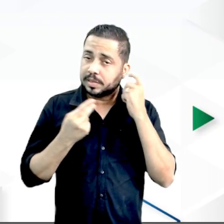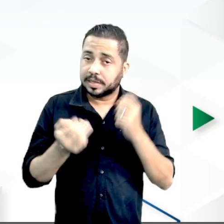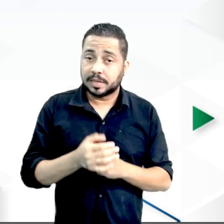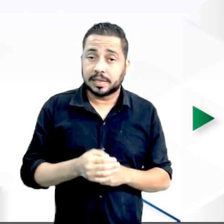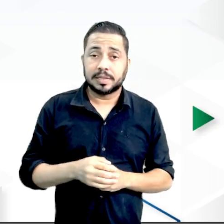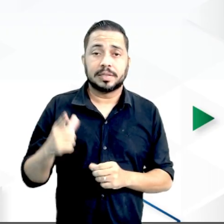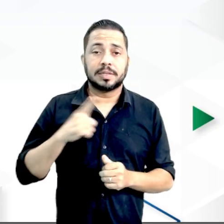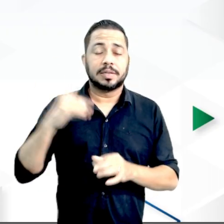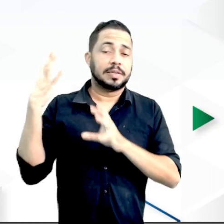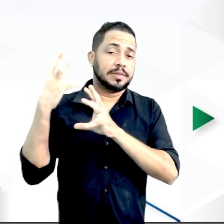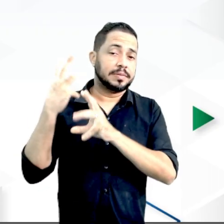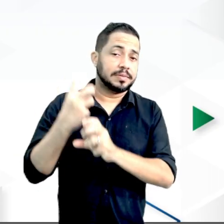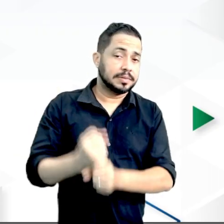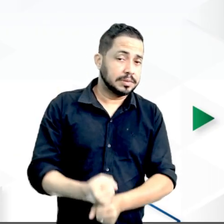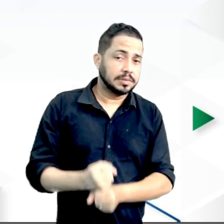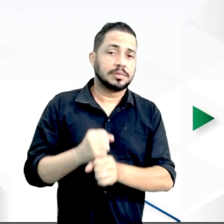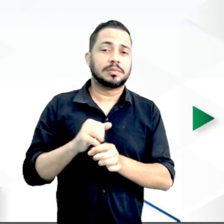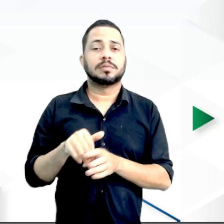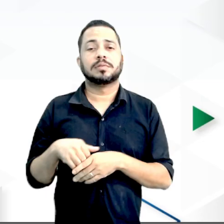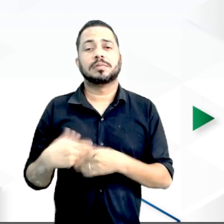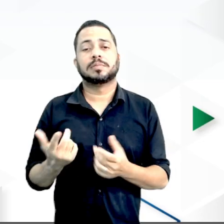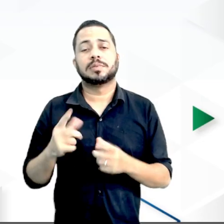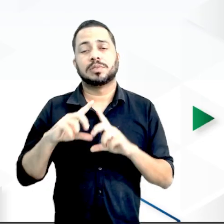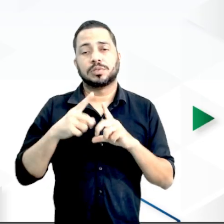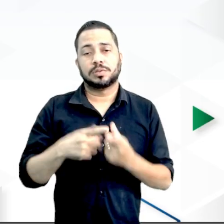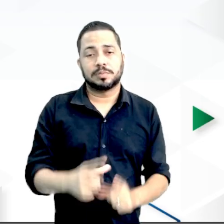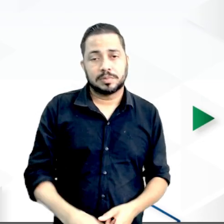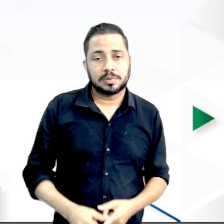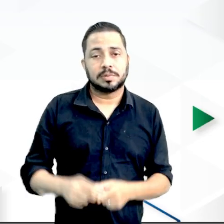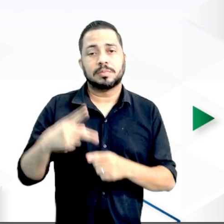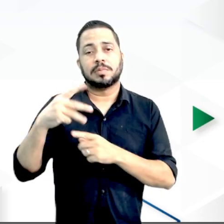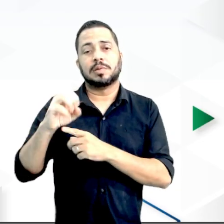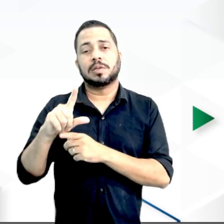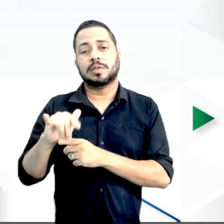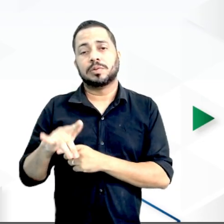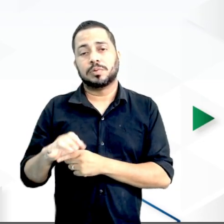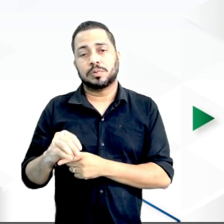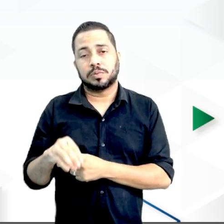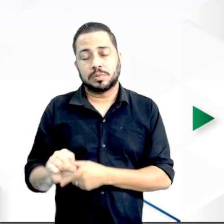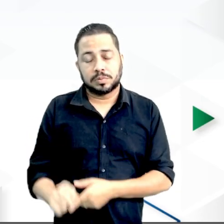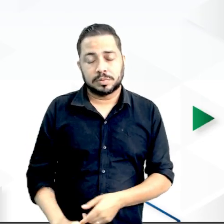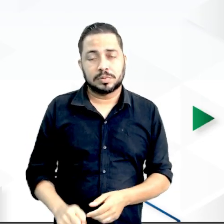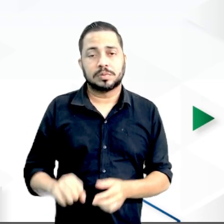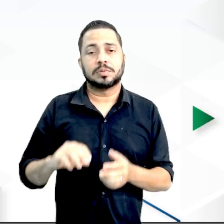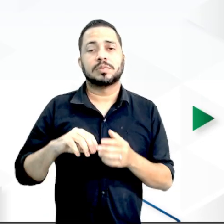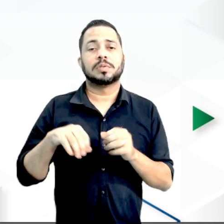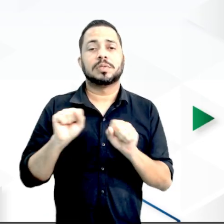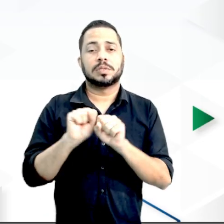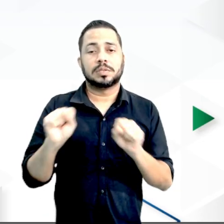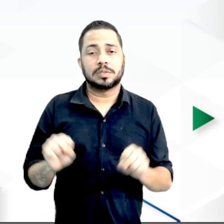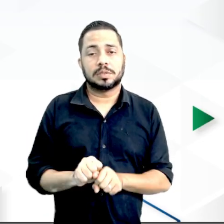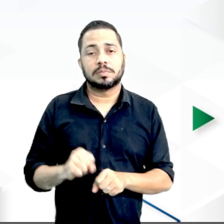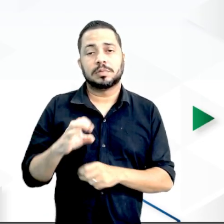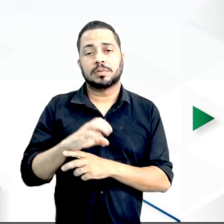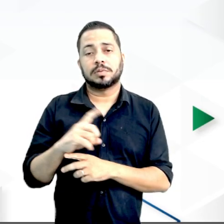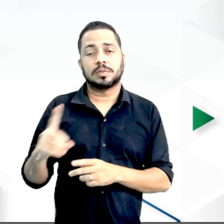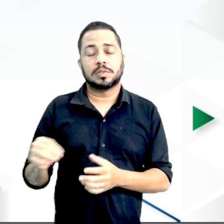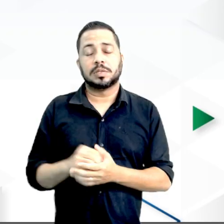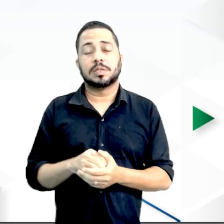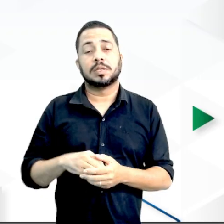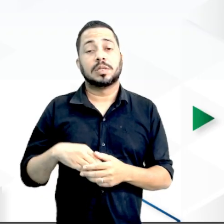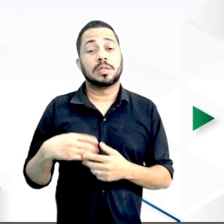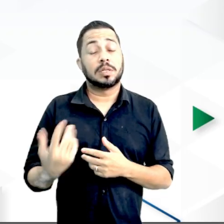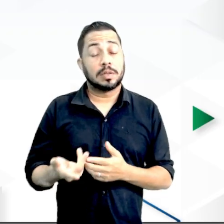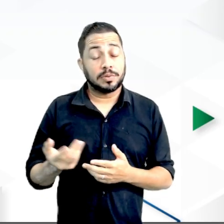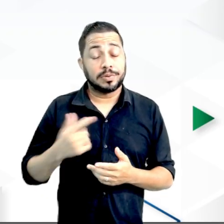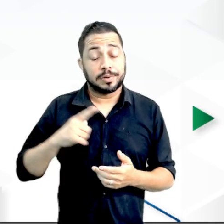da revisão sobre geometria, polígonos, no sistema de coordenadas. E aí eu vou aproveitar